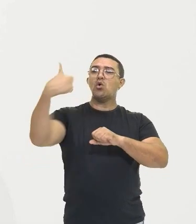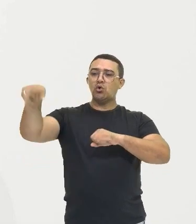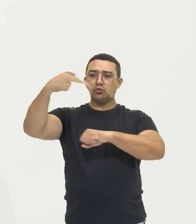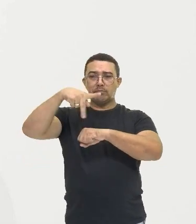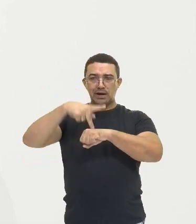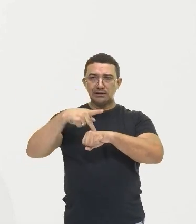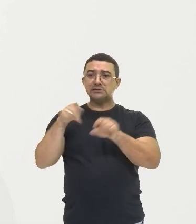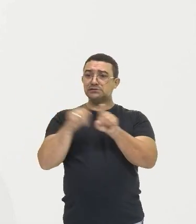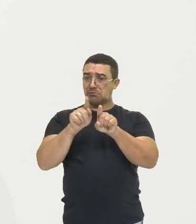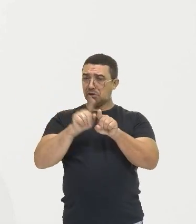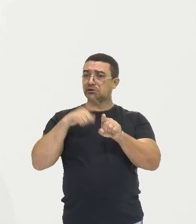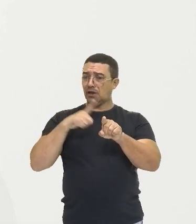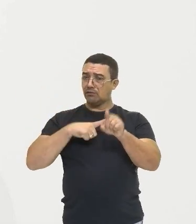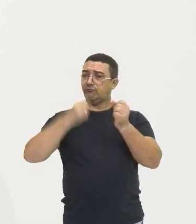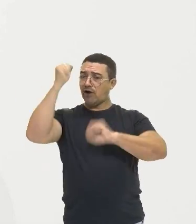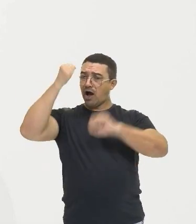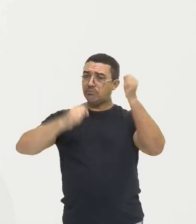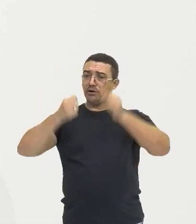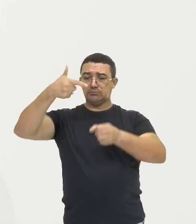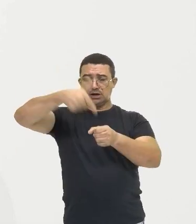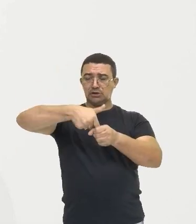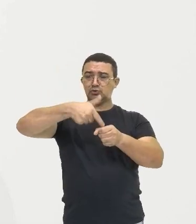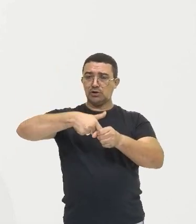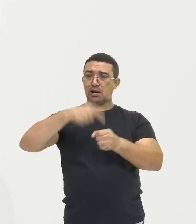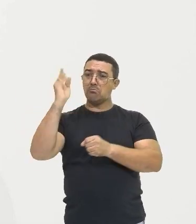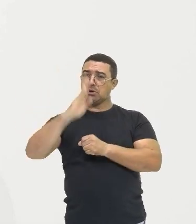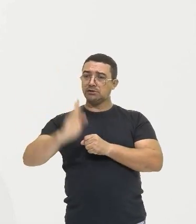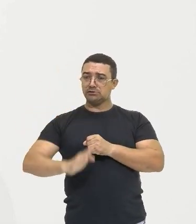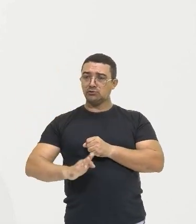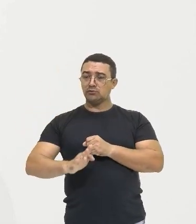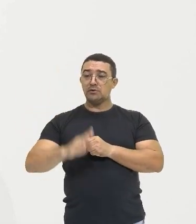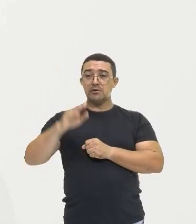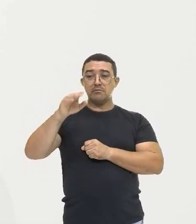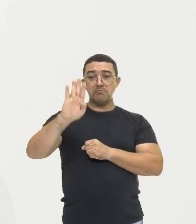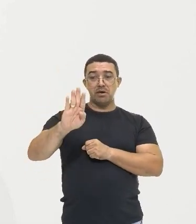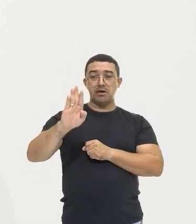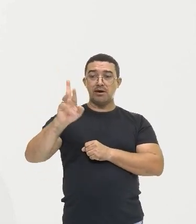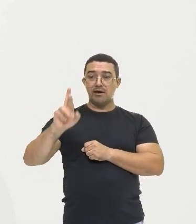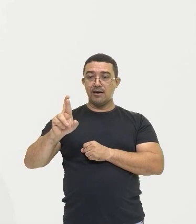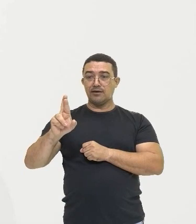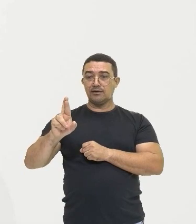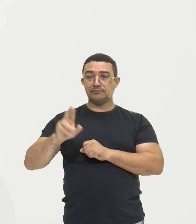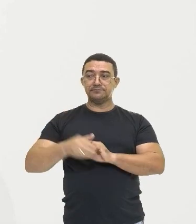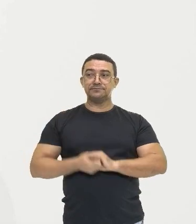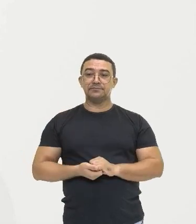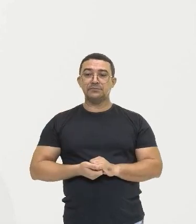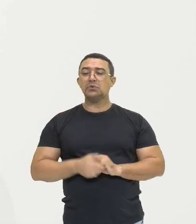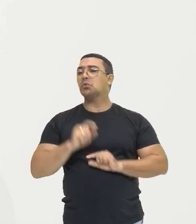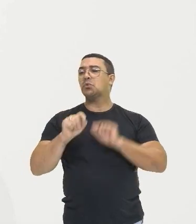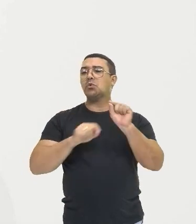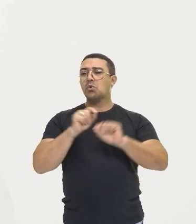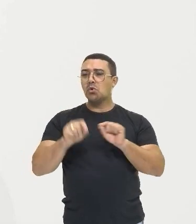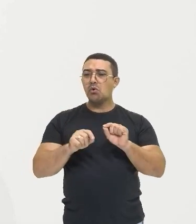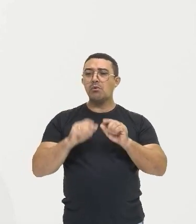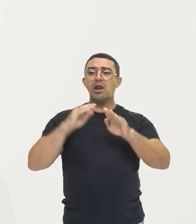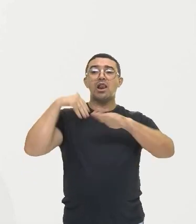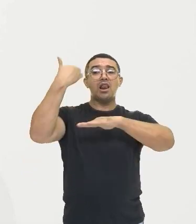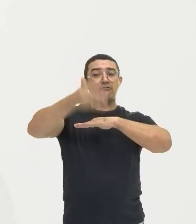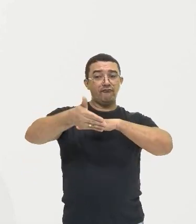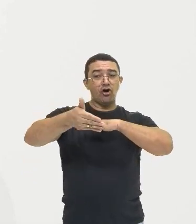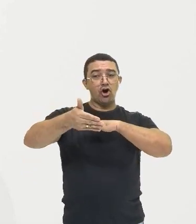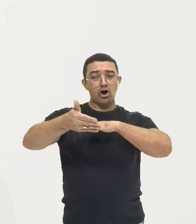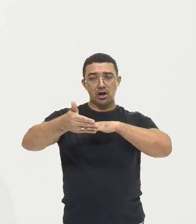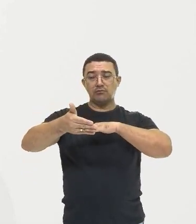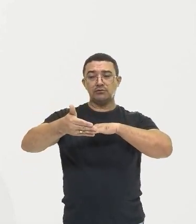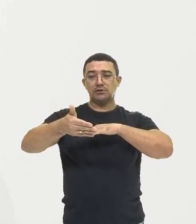outros países estão produzindo riqueza e que essa riqueza vem para o Brasil, certo? Então, a riqueza que é produzida